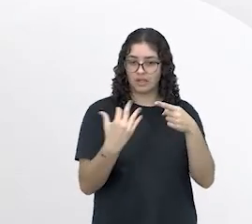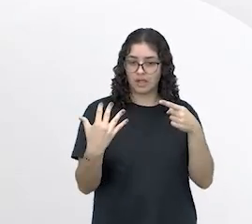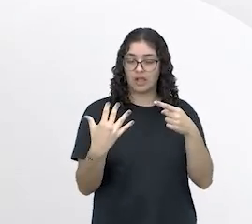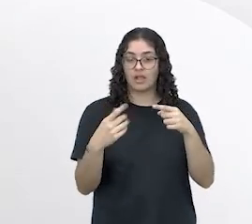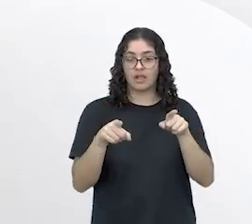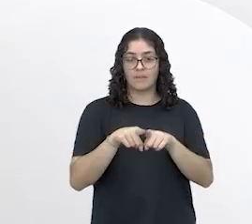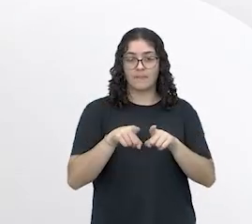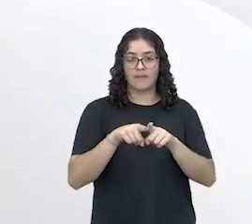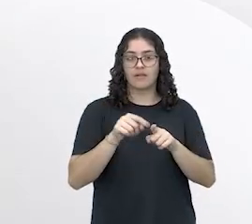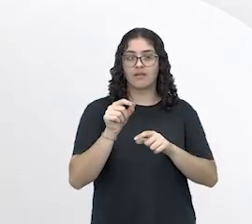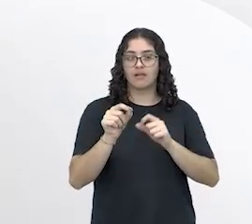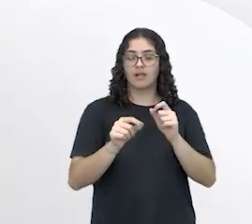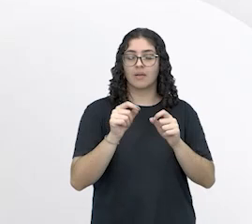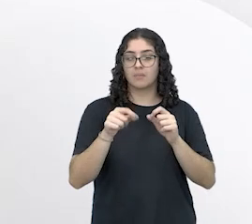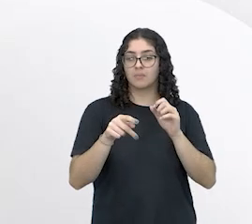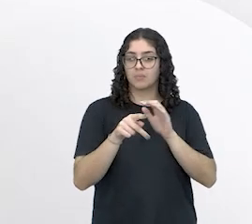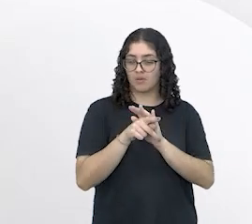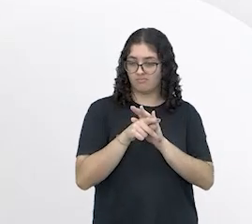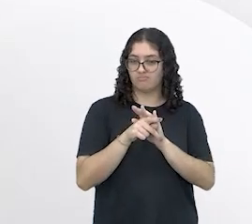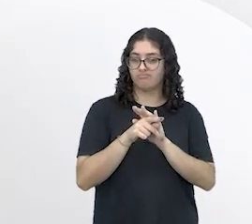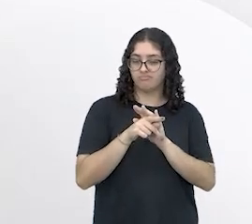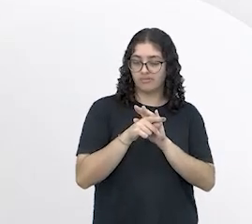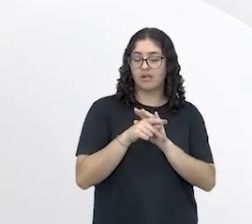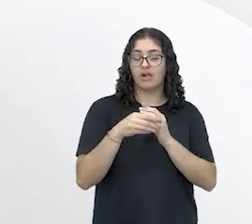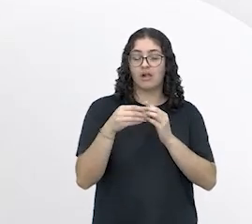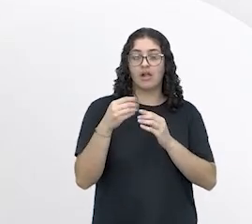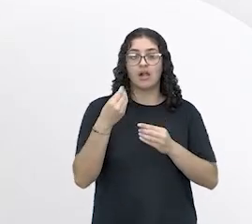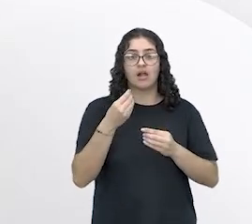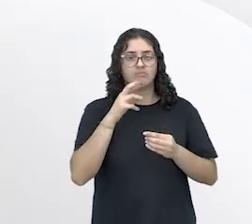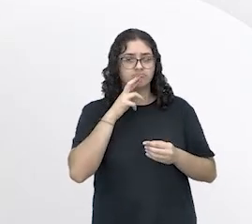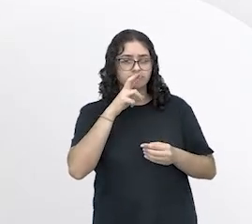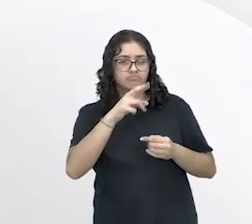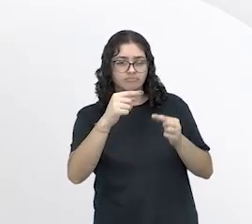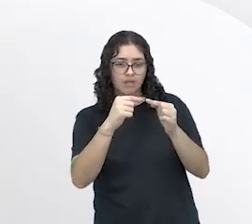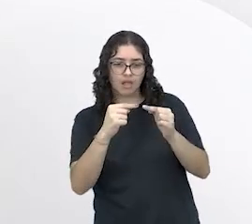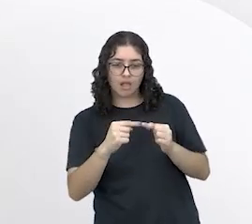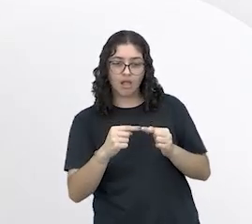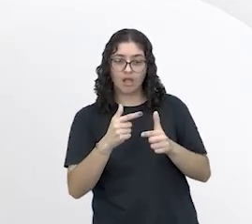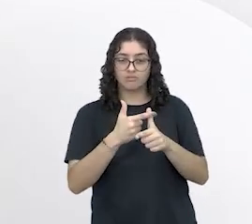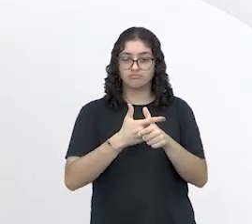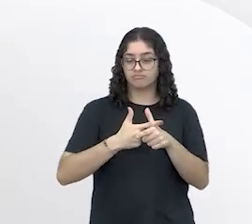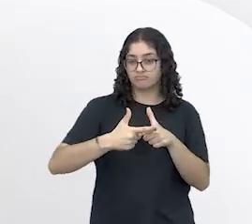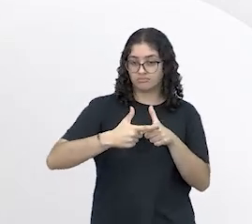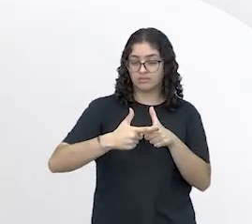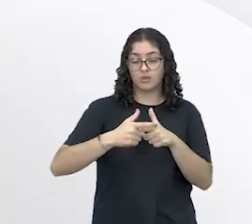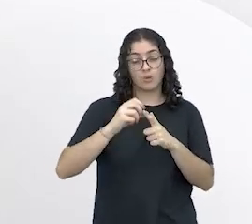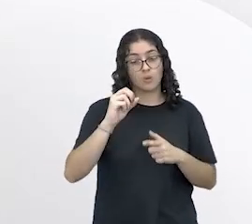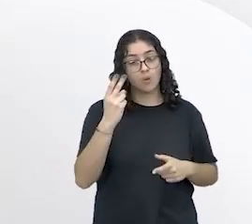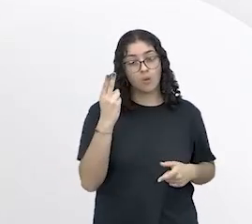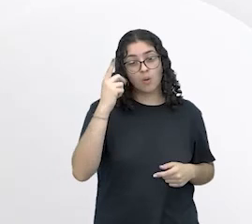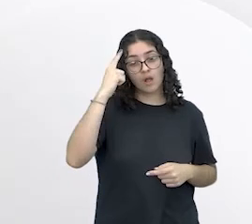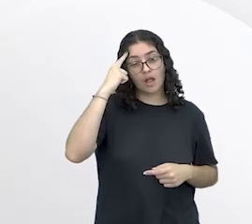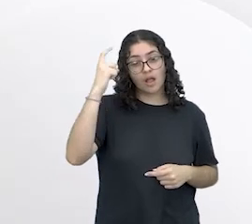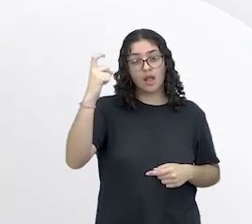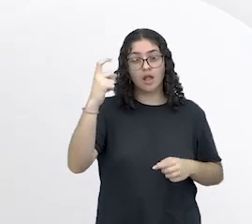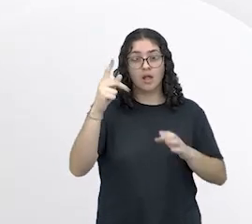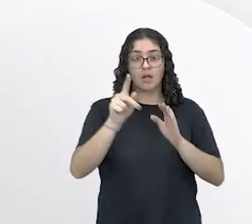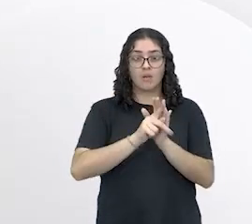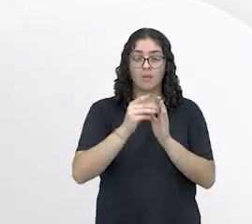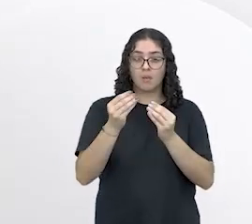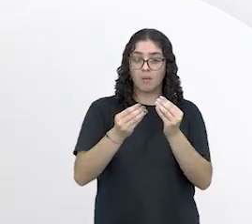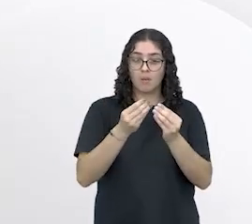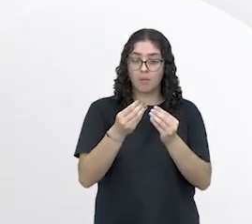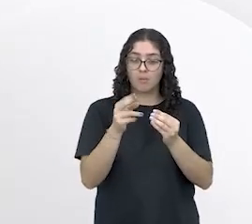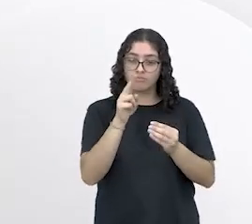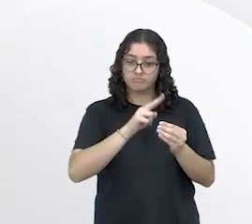menores e maiores que a unidade, associando aos resultados de uma divisão ou a ideia de uma parte de um todo,